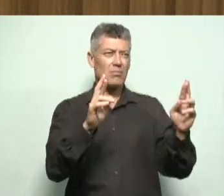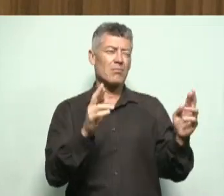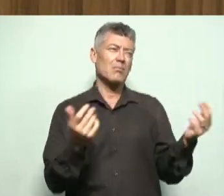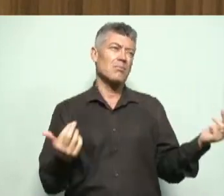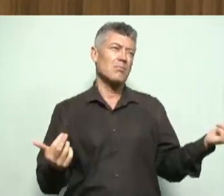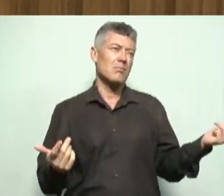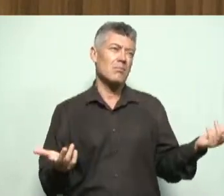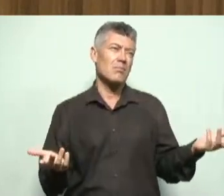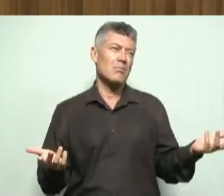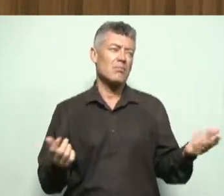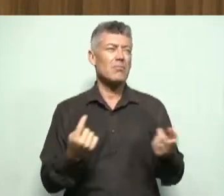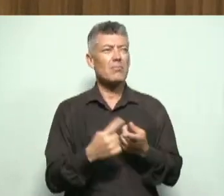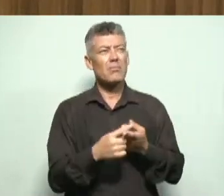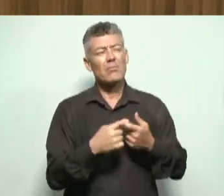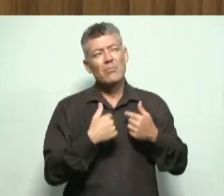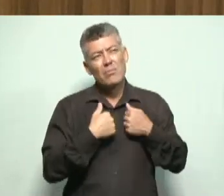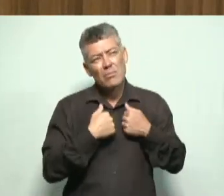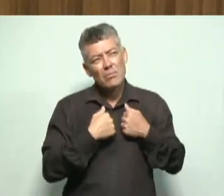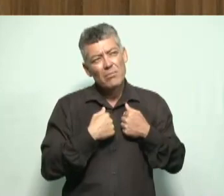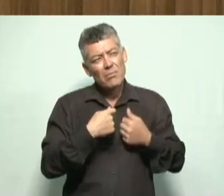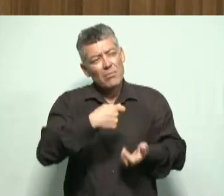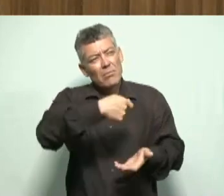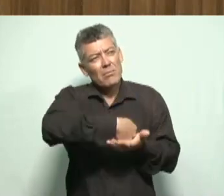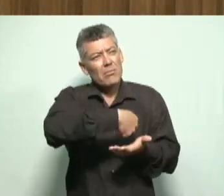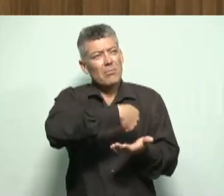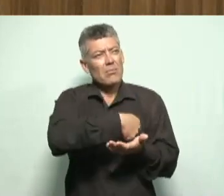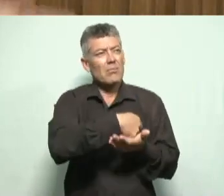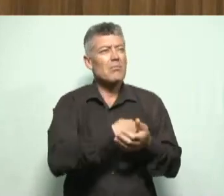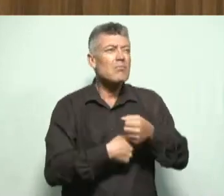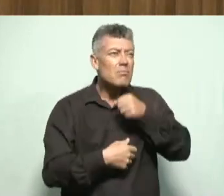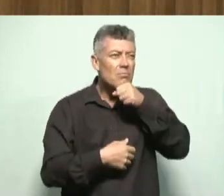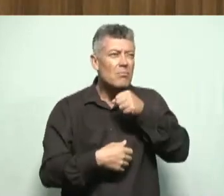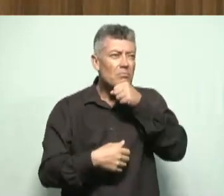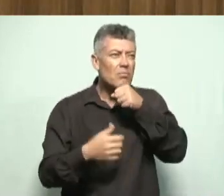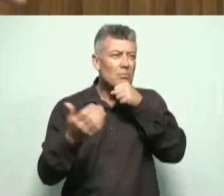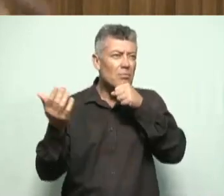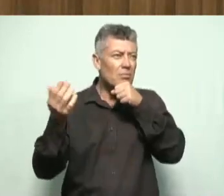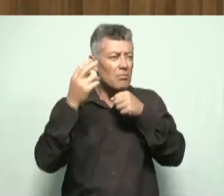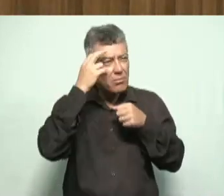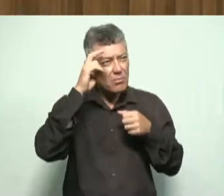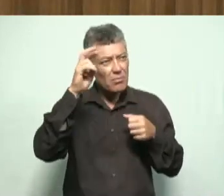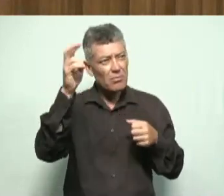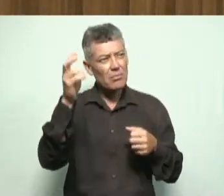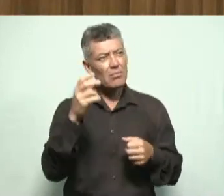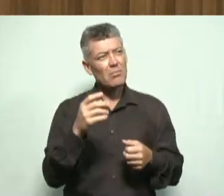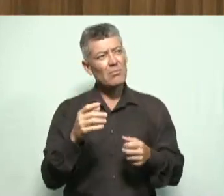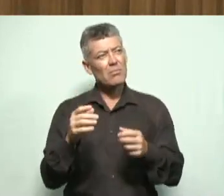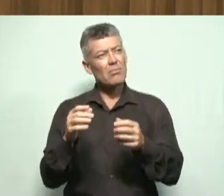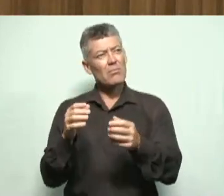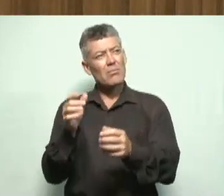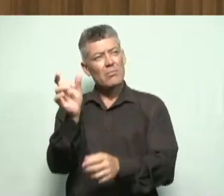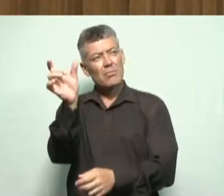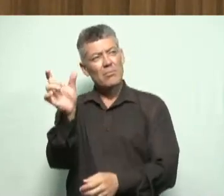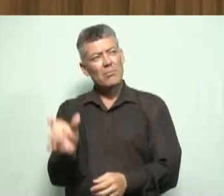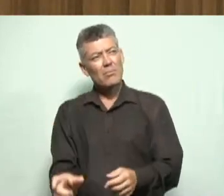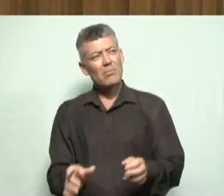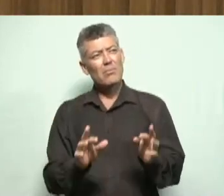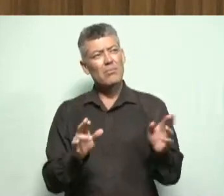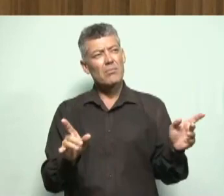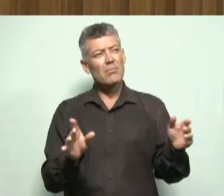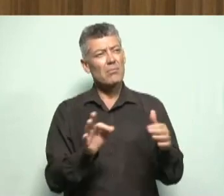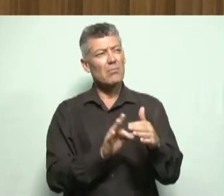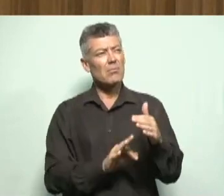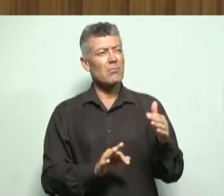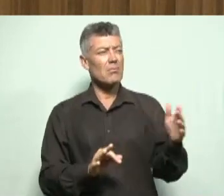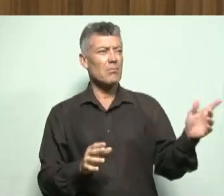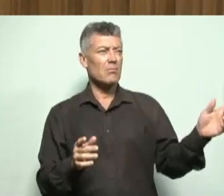jeito, porque eu não sou obrigada a querer que uma idosa que teve uma cultura, uma formação diferente daquelas